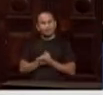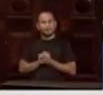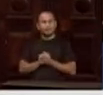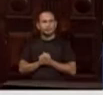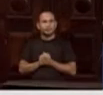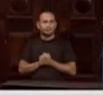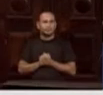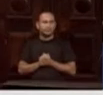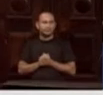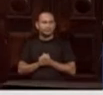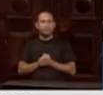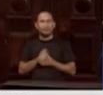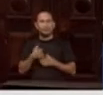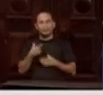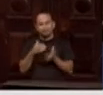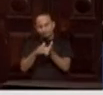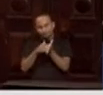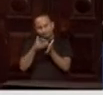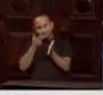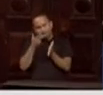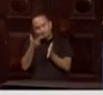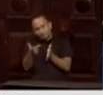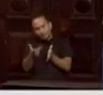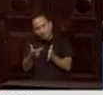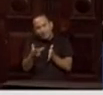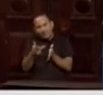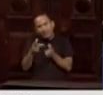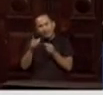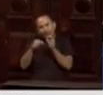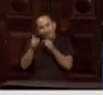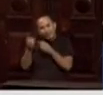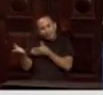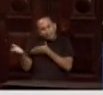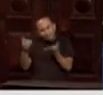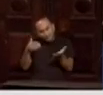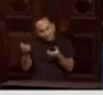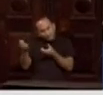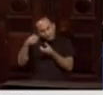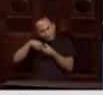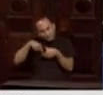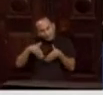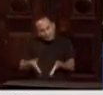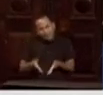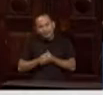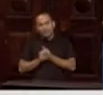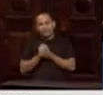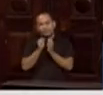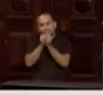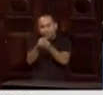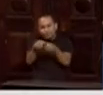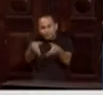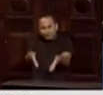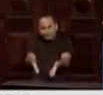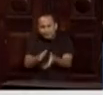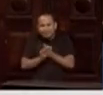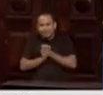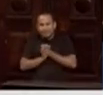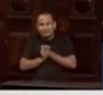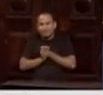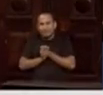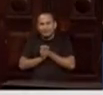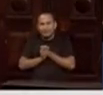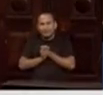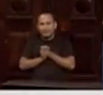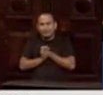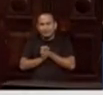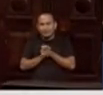votação. Então, queria saudar e dizer, não fique em Brasília, venha para cá, para essa casa, fique com nós. Tanto eu como as deputadas